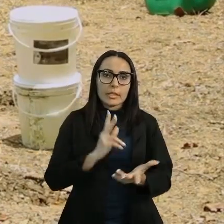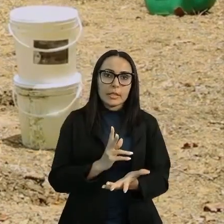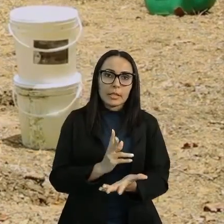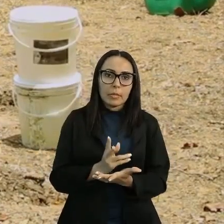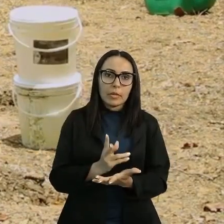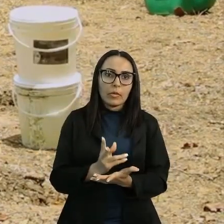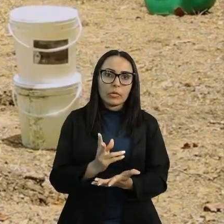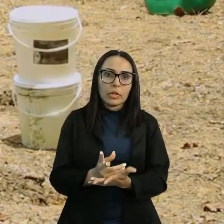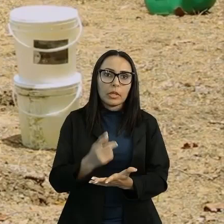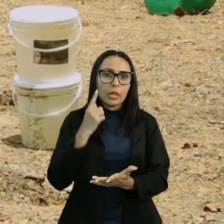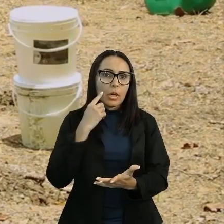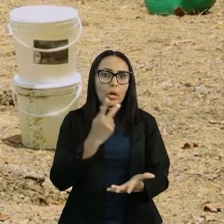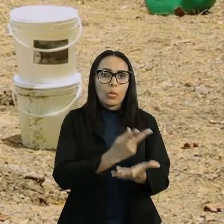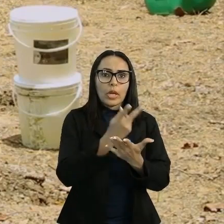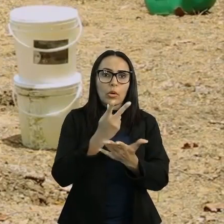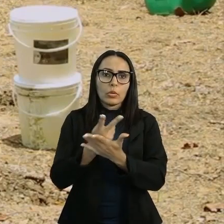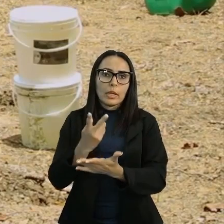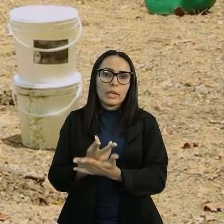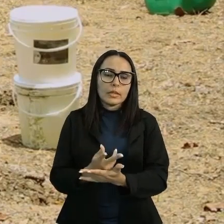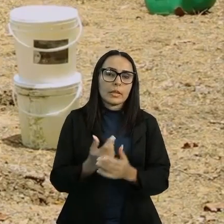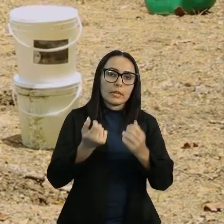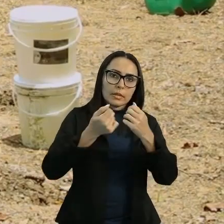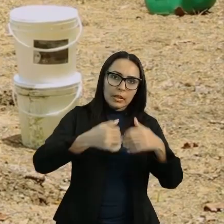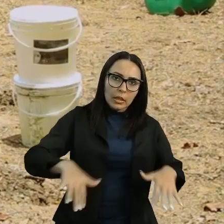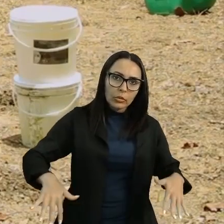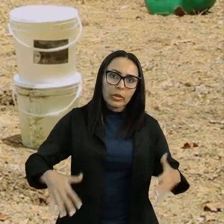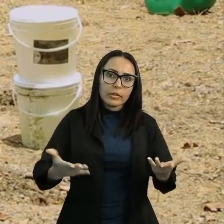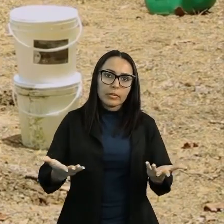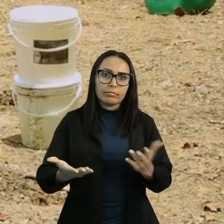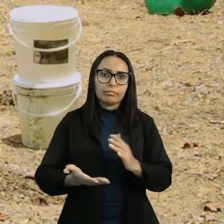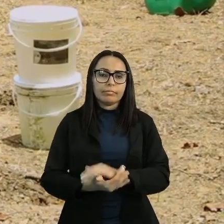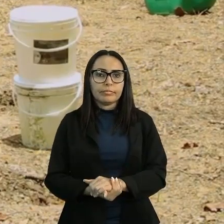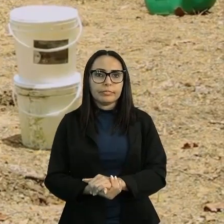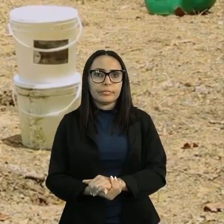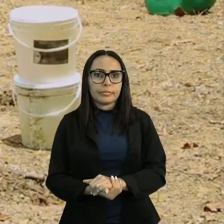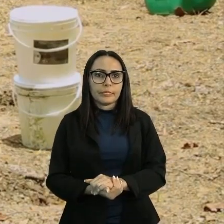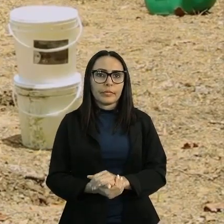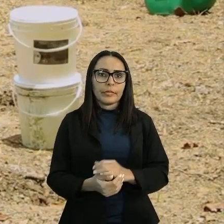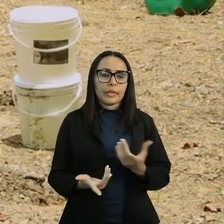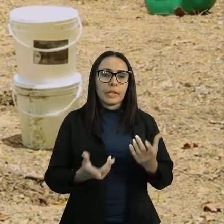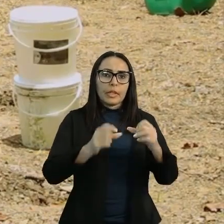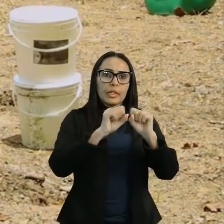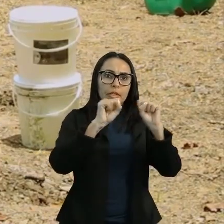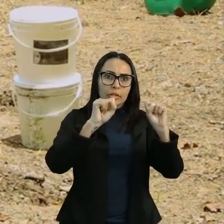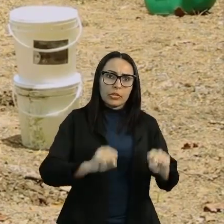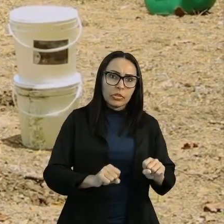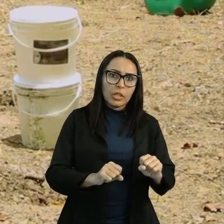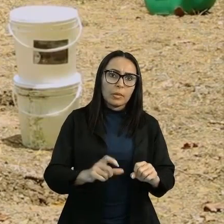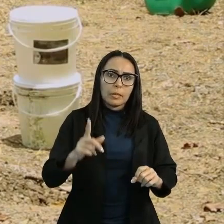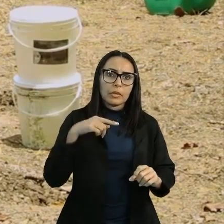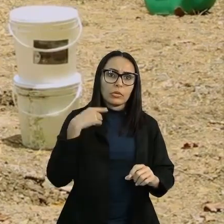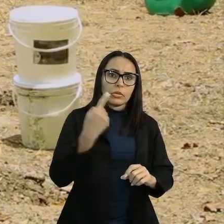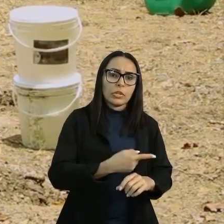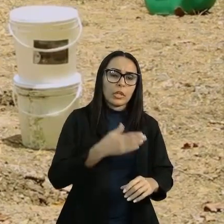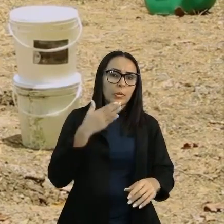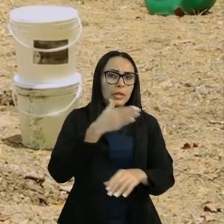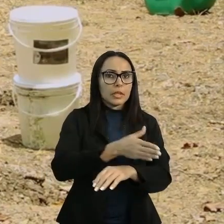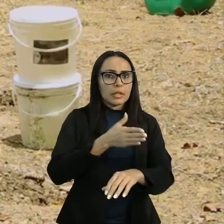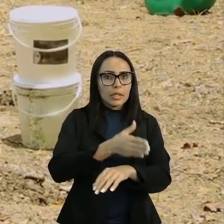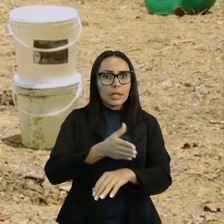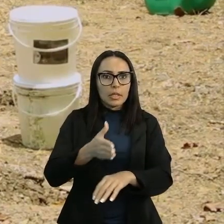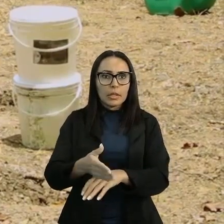autoridade para falar disso. Certo. E vocês já se consideram um sistema agroflorestal? Lembrando aqui, gente, que o